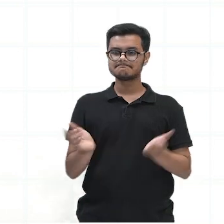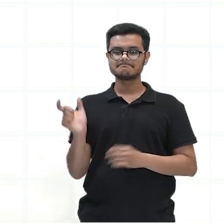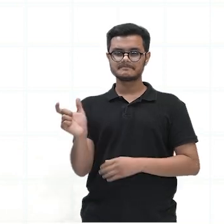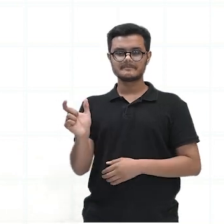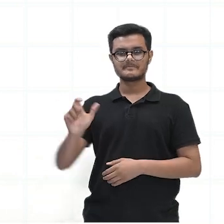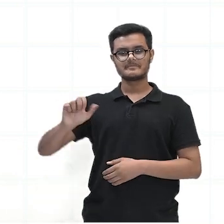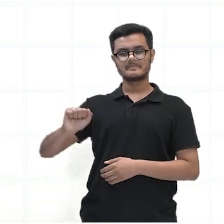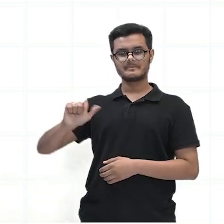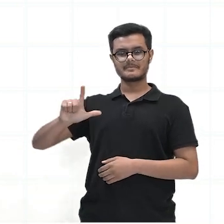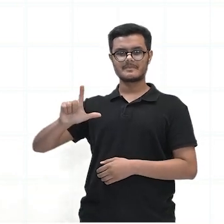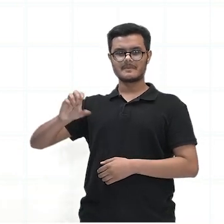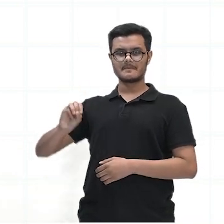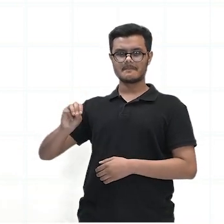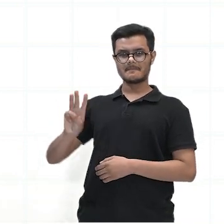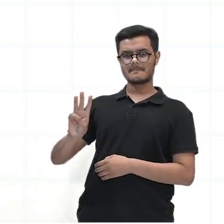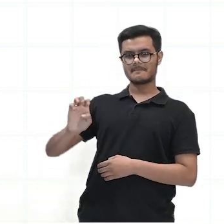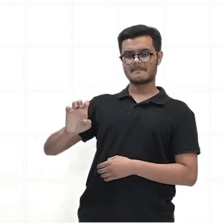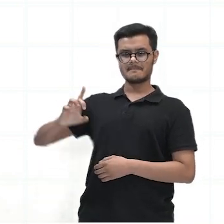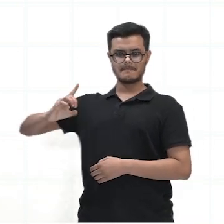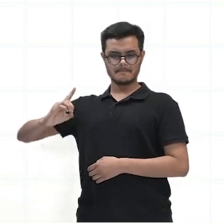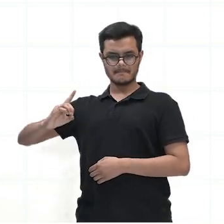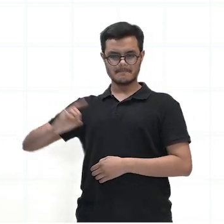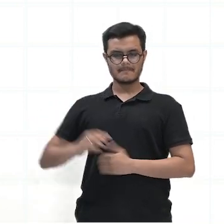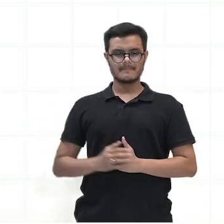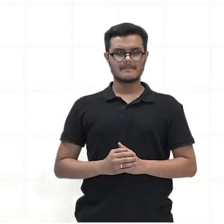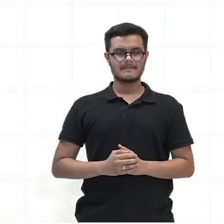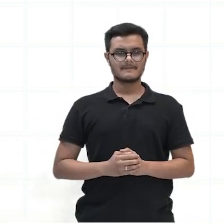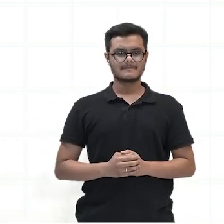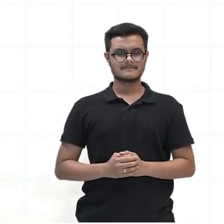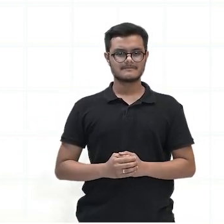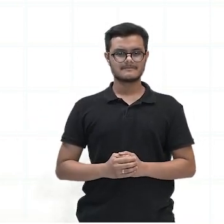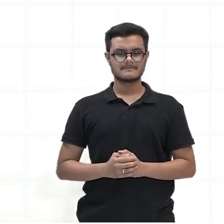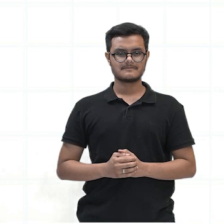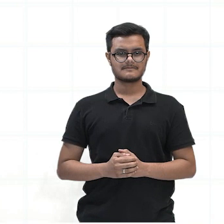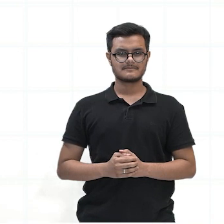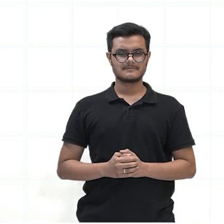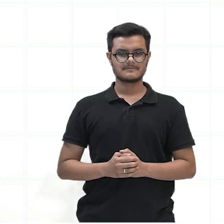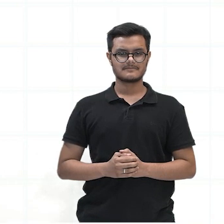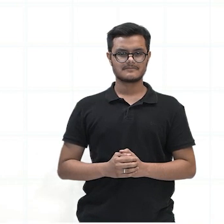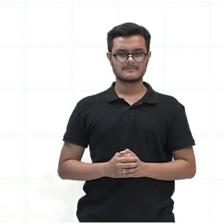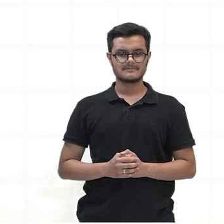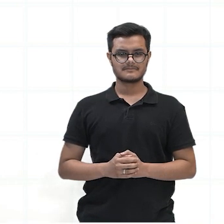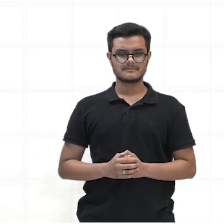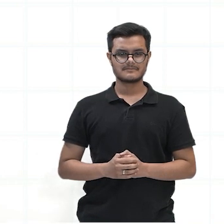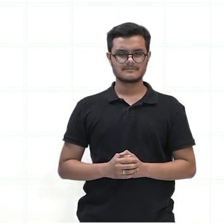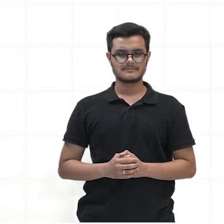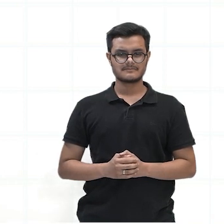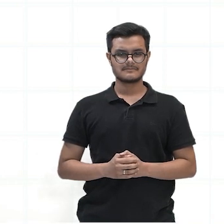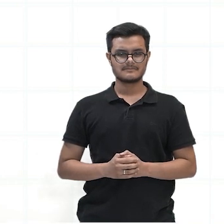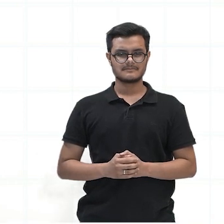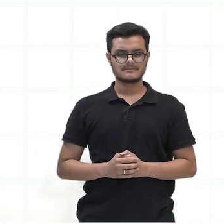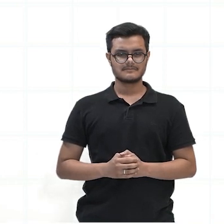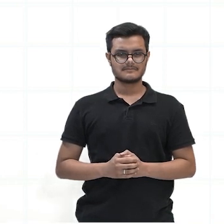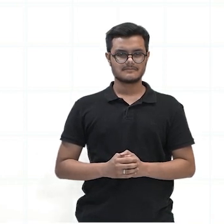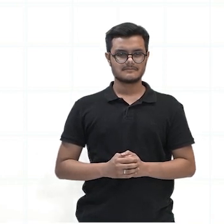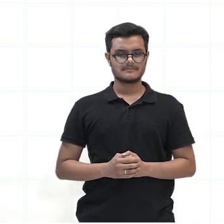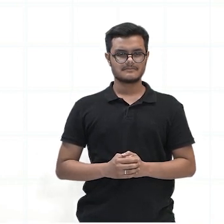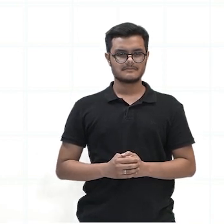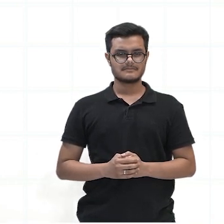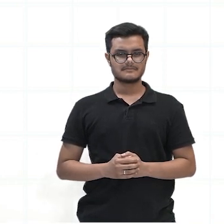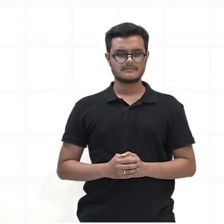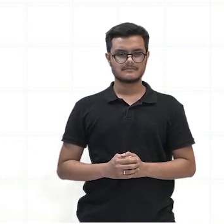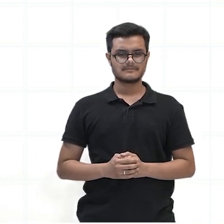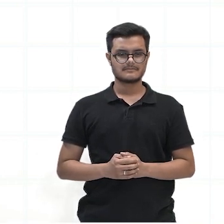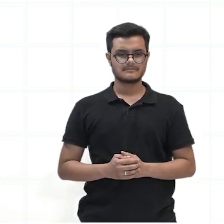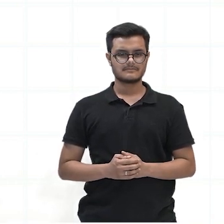é? Allowed. Já que permitia, não é? A limited number of